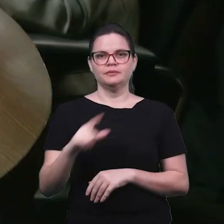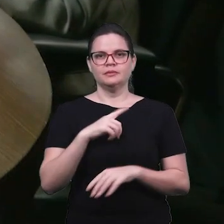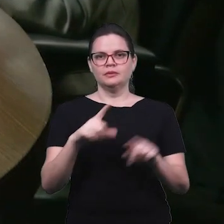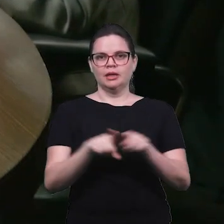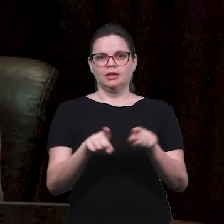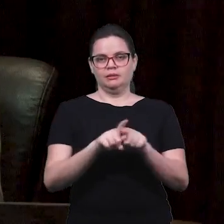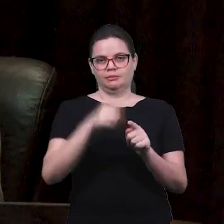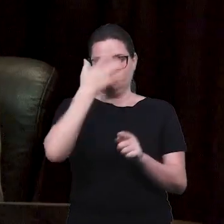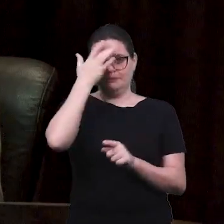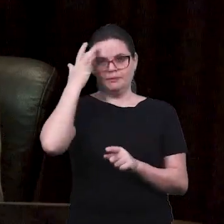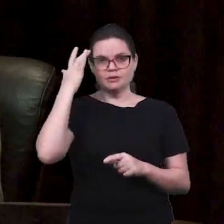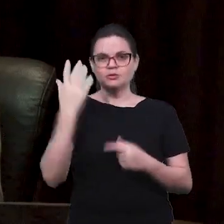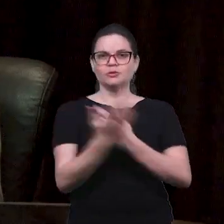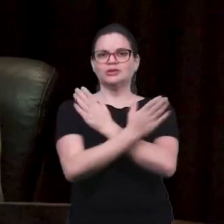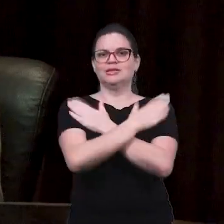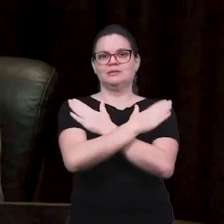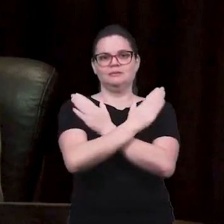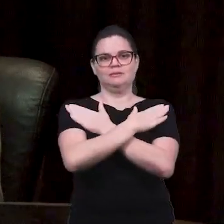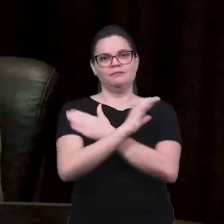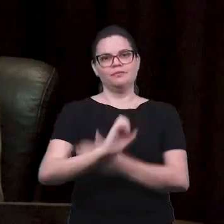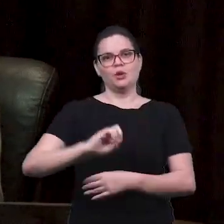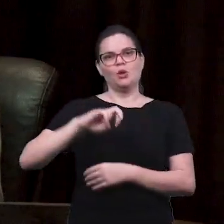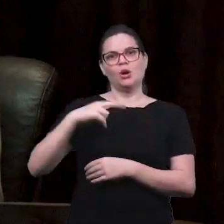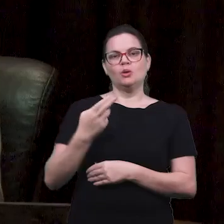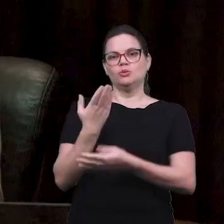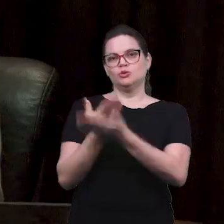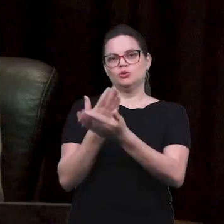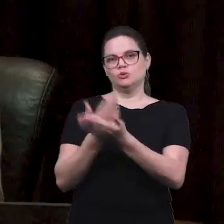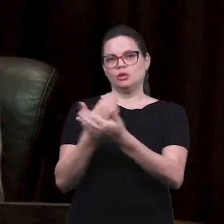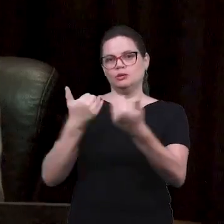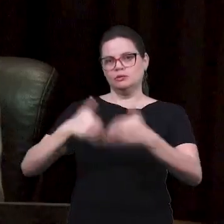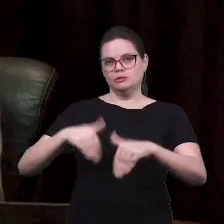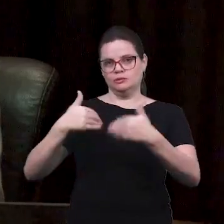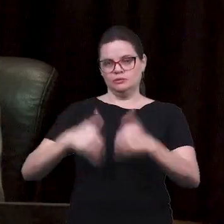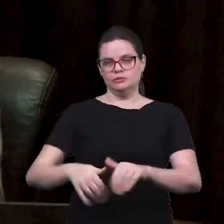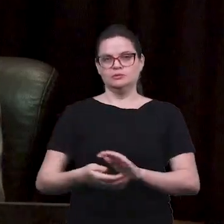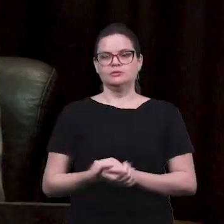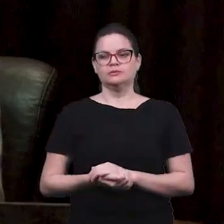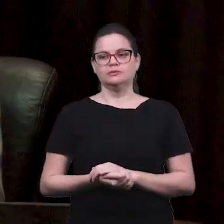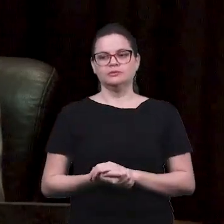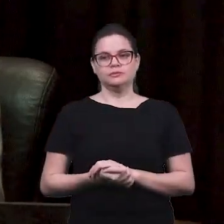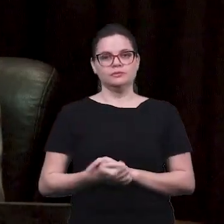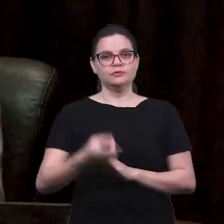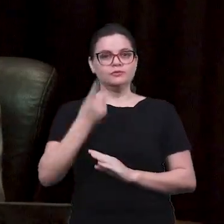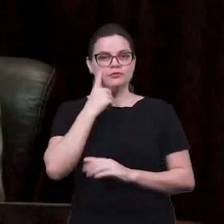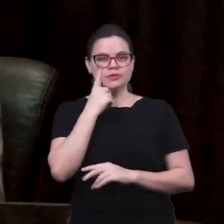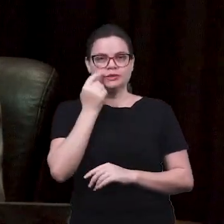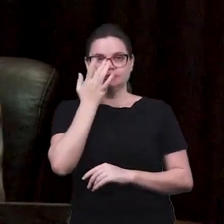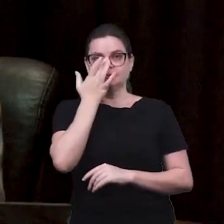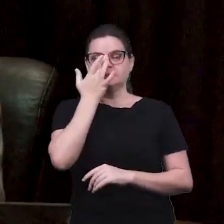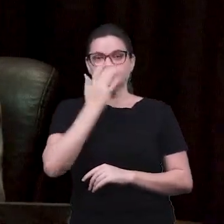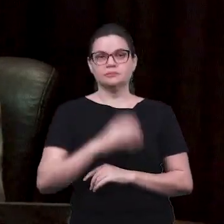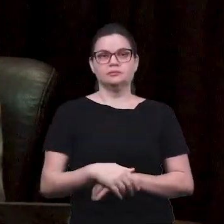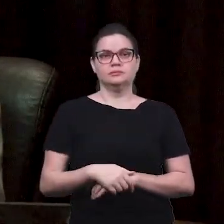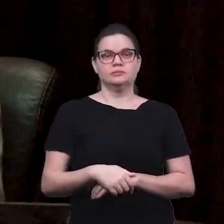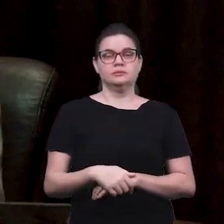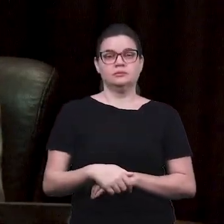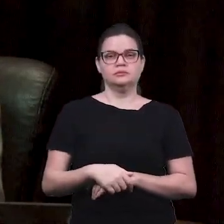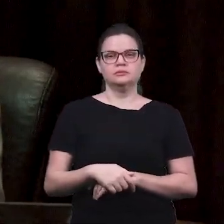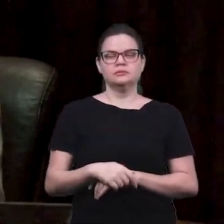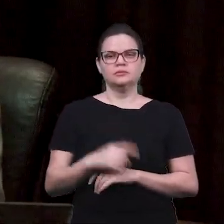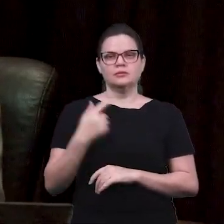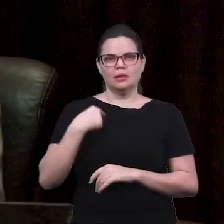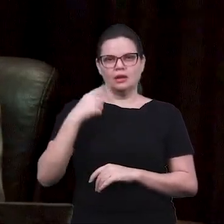estão desempregados ou estão se preparando para concursos. Então, veja bem, a situação não